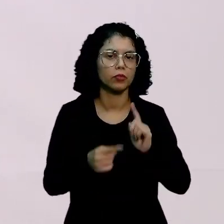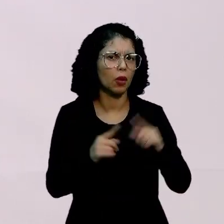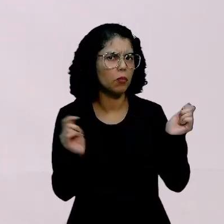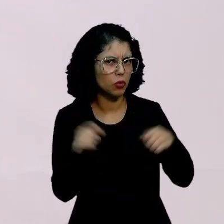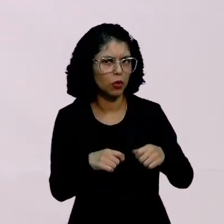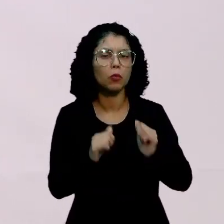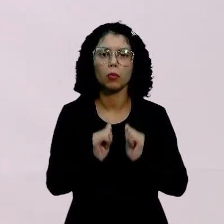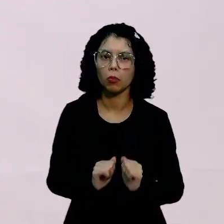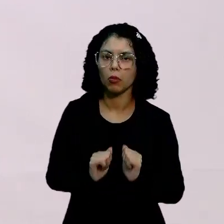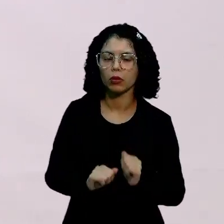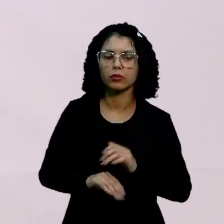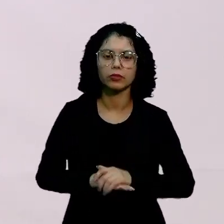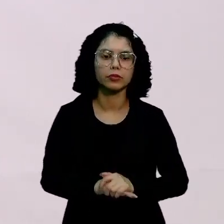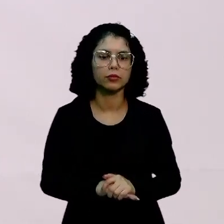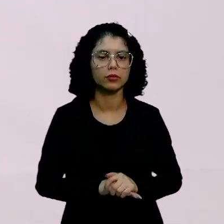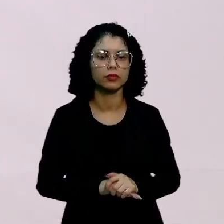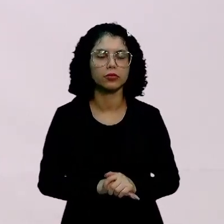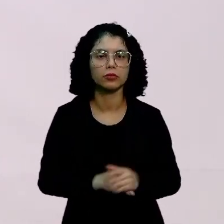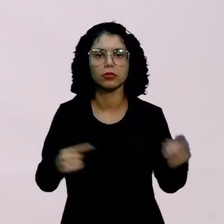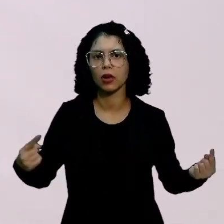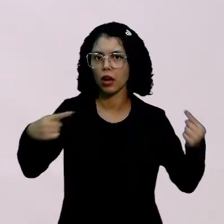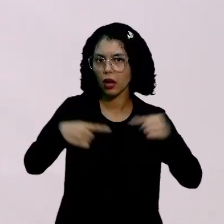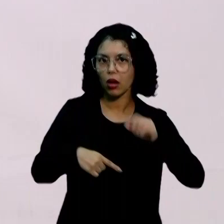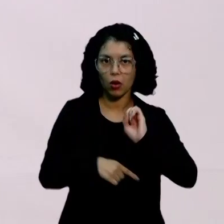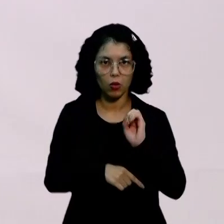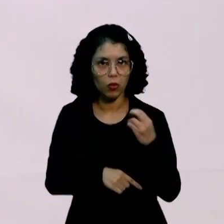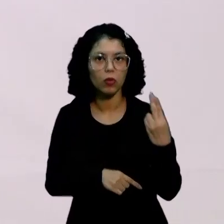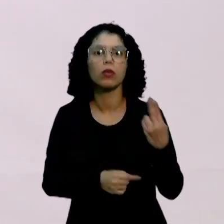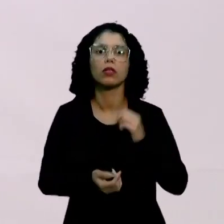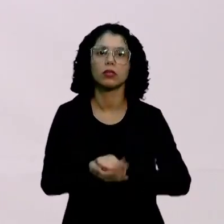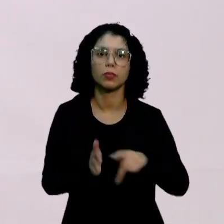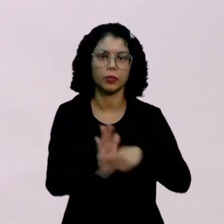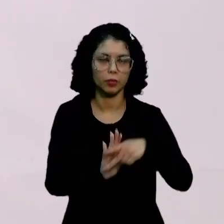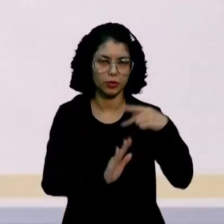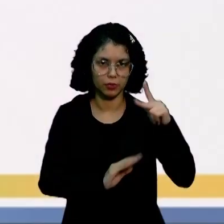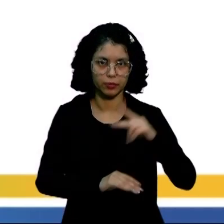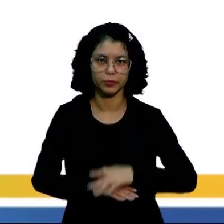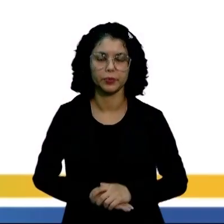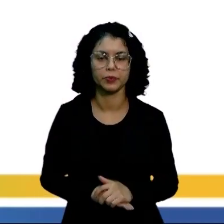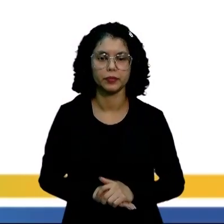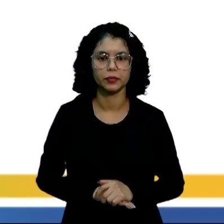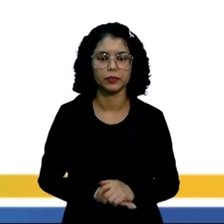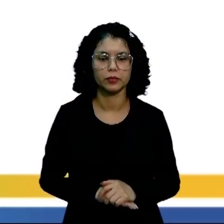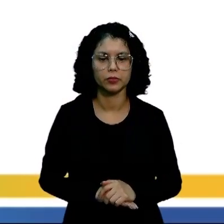possivelmente poderia ser a concorrente ou as concorrentes dele, ok?